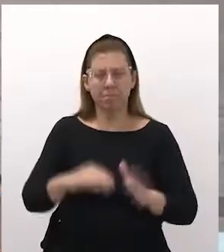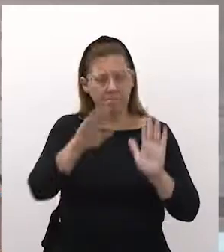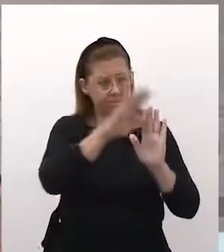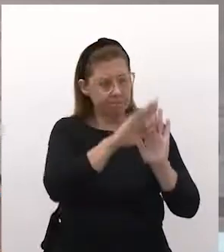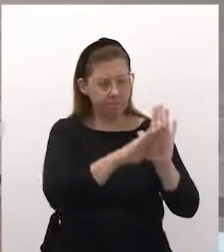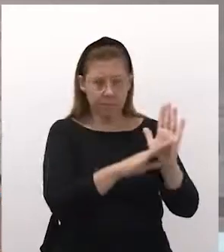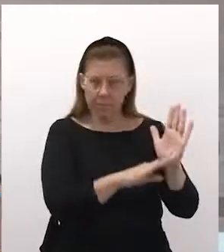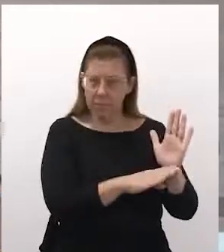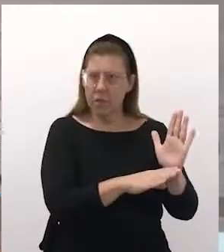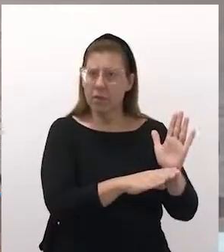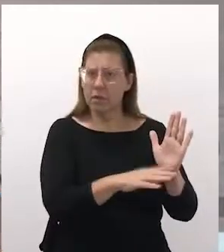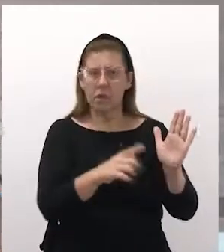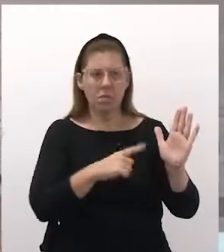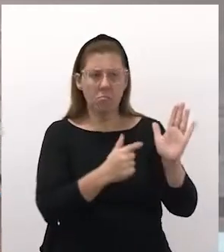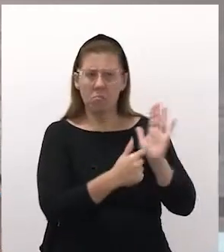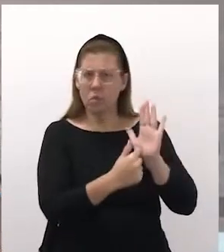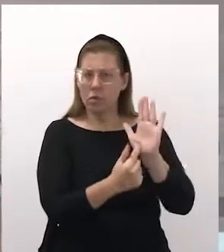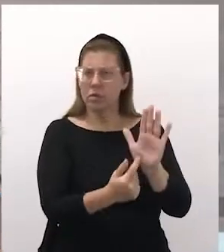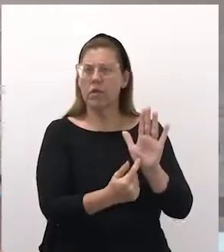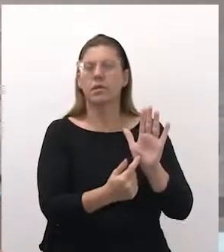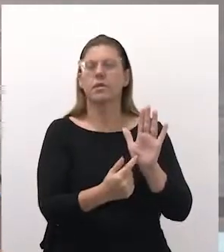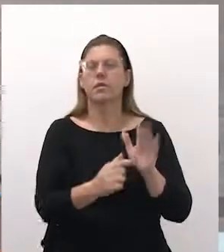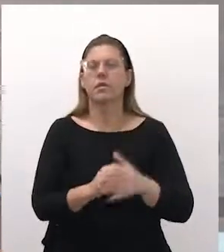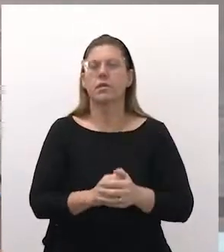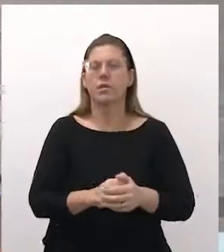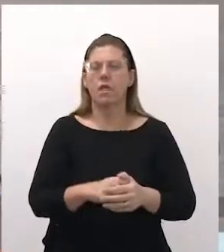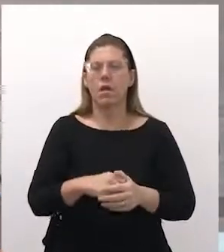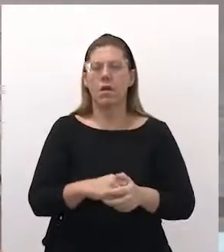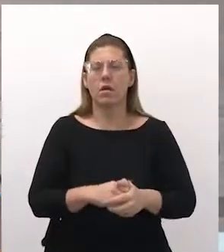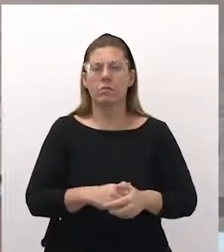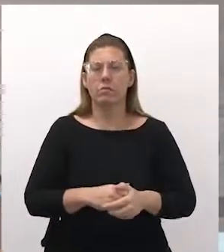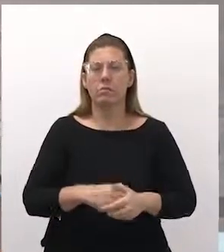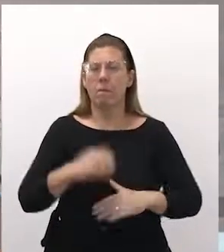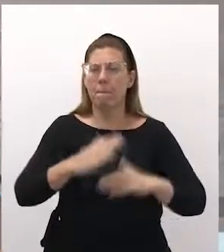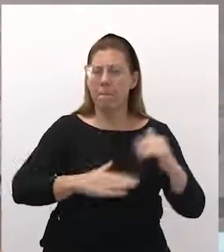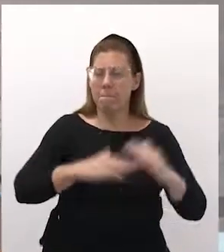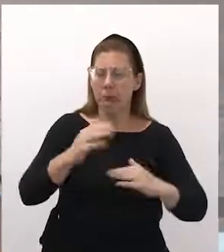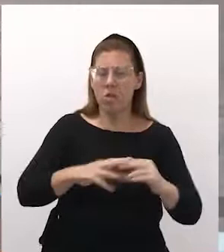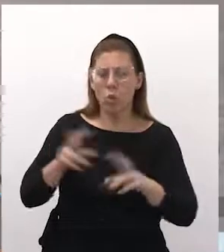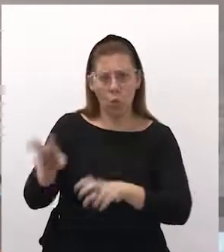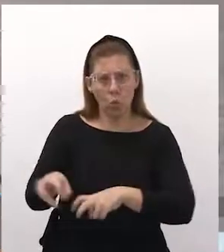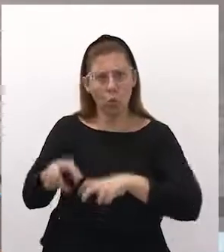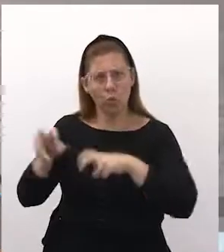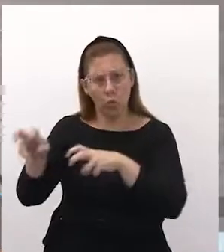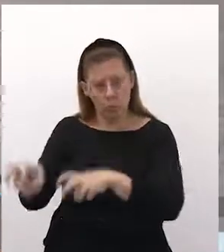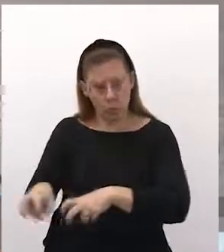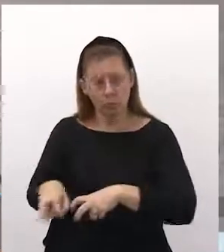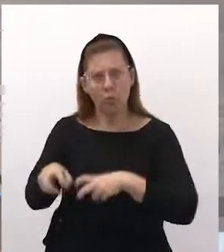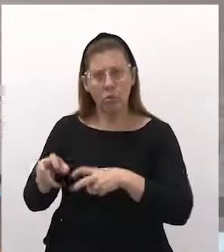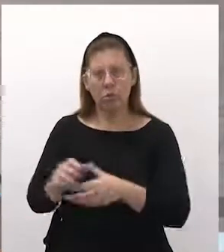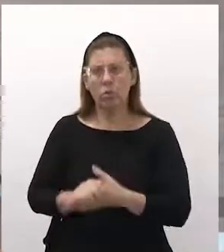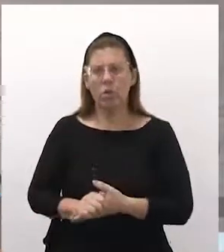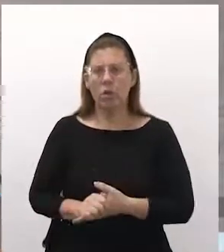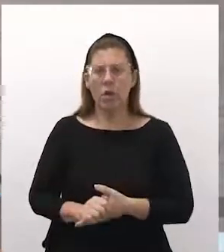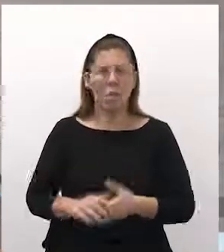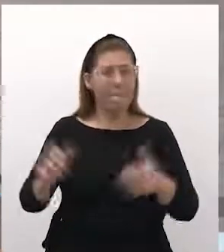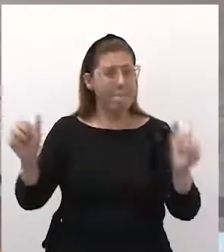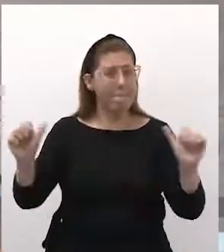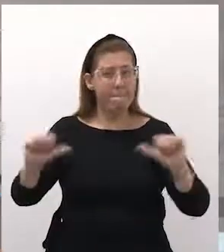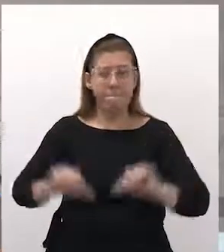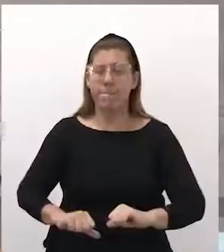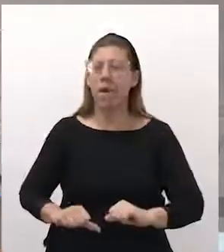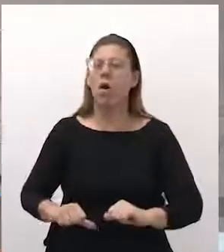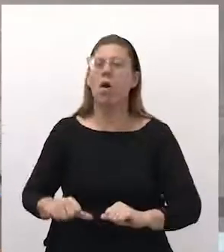lista vão ter atividades de agricultura e pecuária, sendo enquadradas como as piores formas de